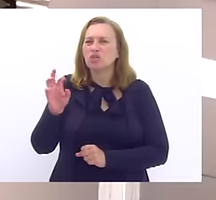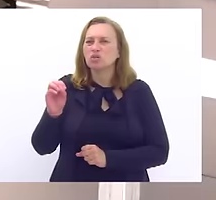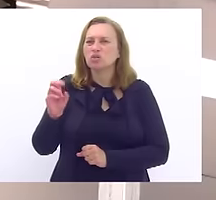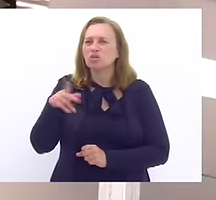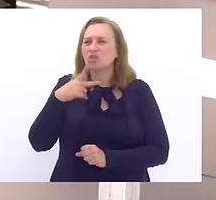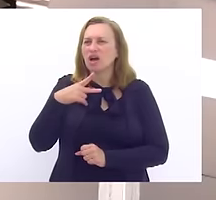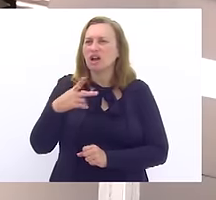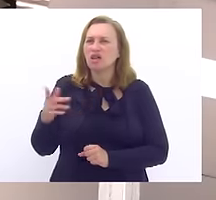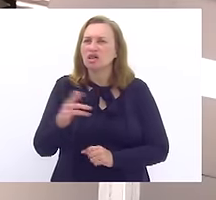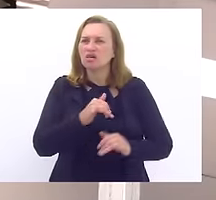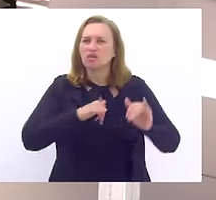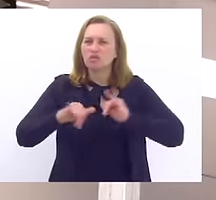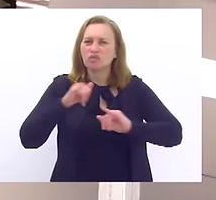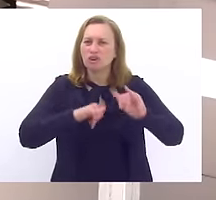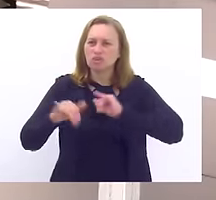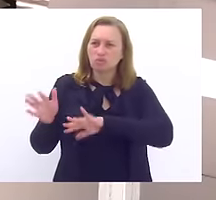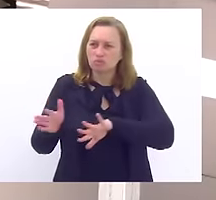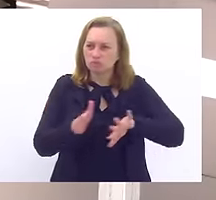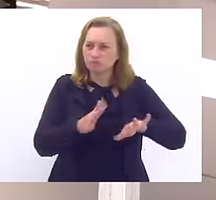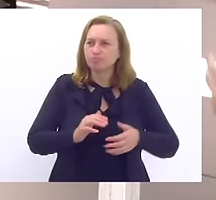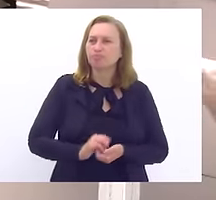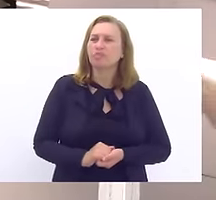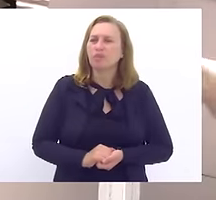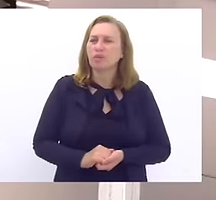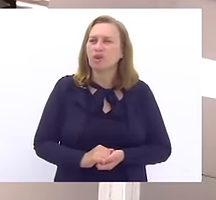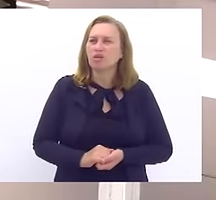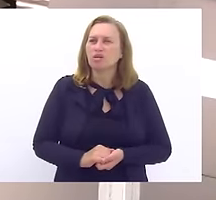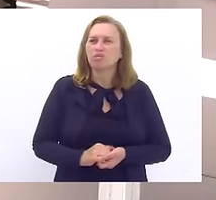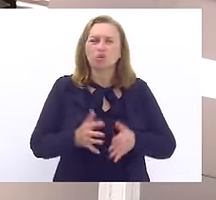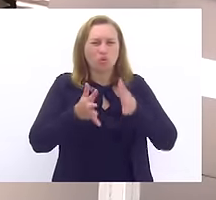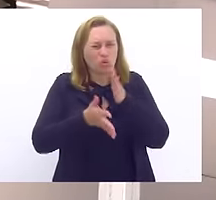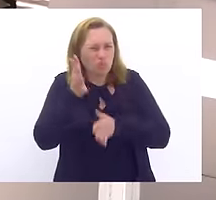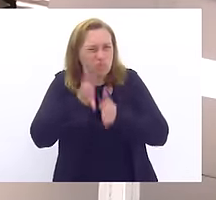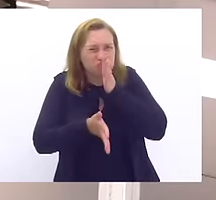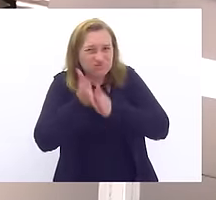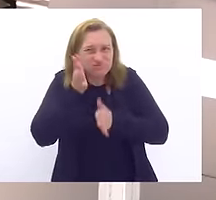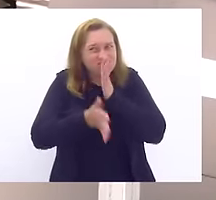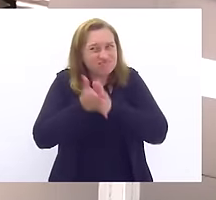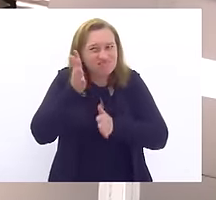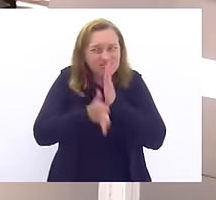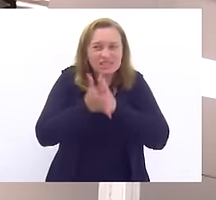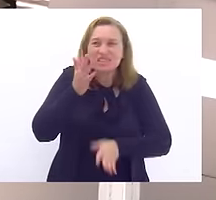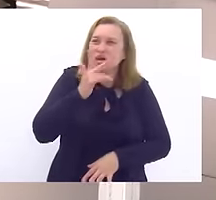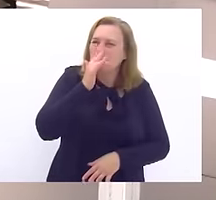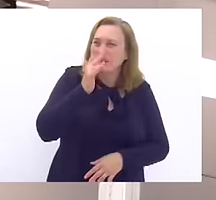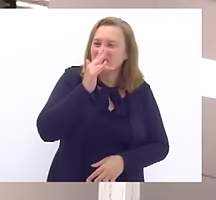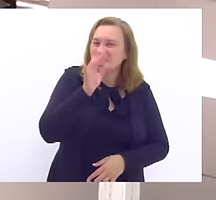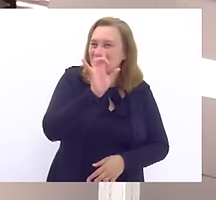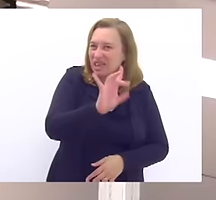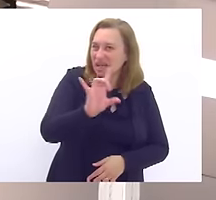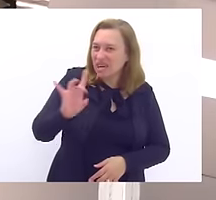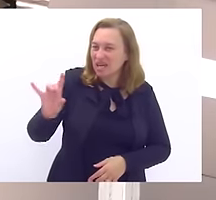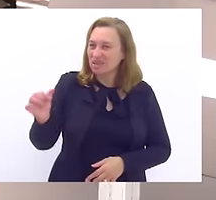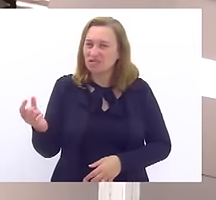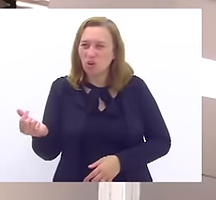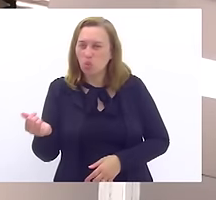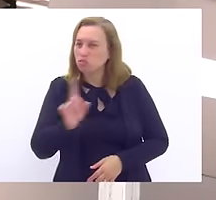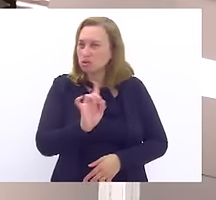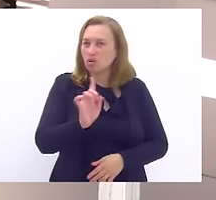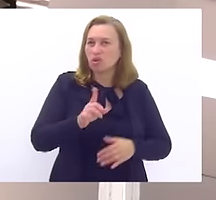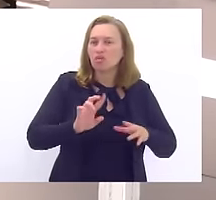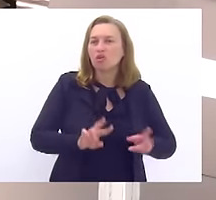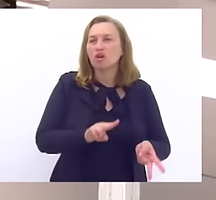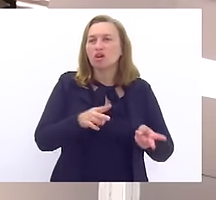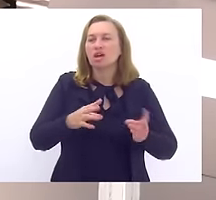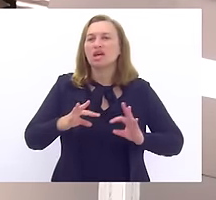novo reforçar que é uma informação contábil né então assim ficou um pouco confuso e aí parecia que era cada uma das taxas assim eu vou